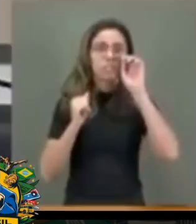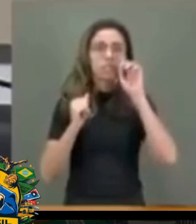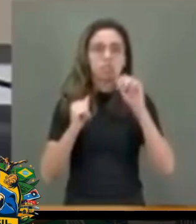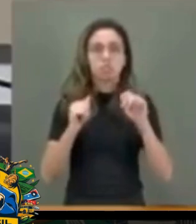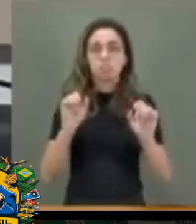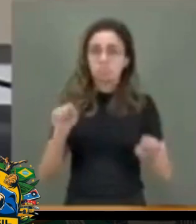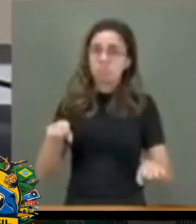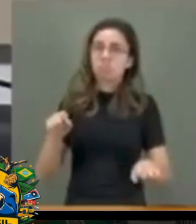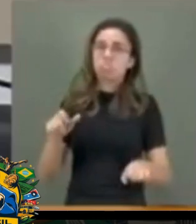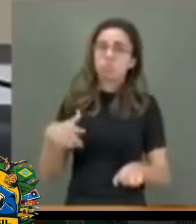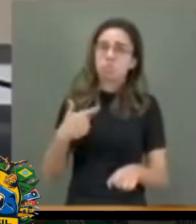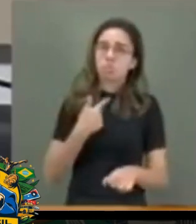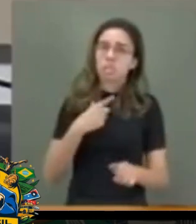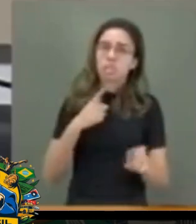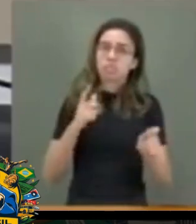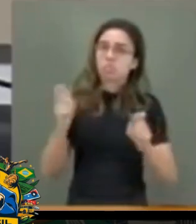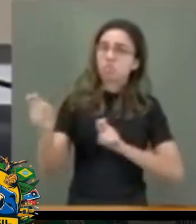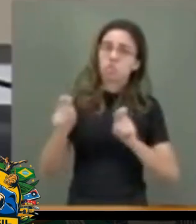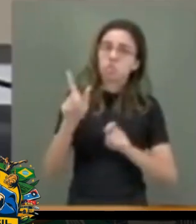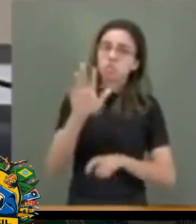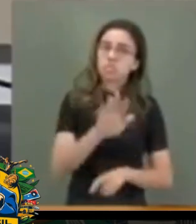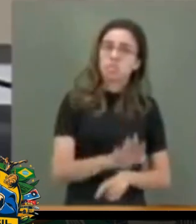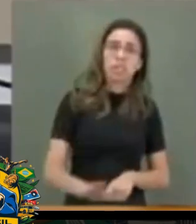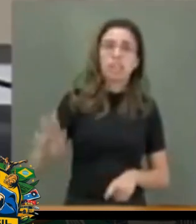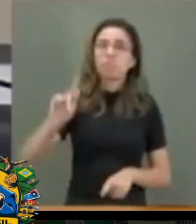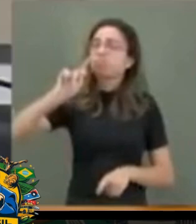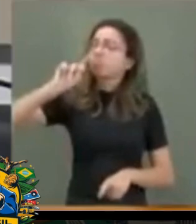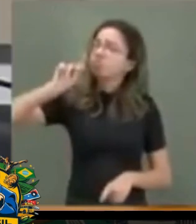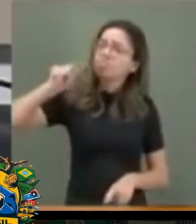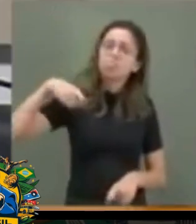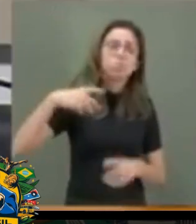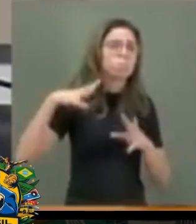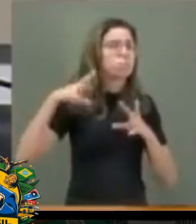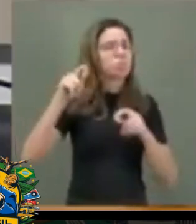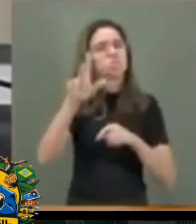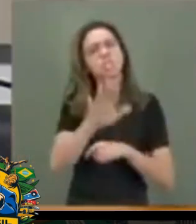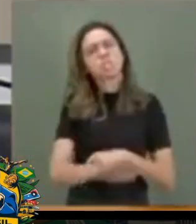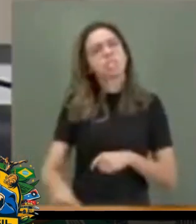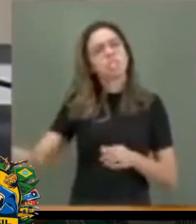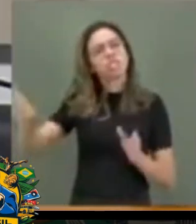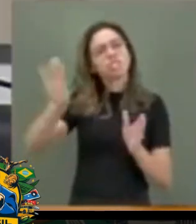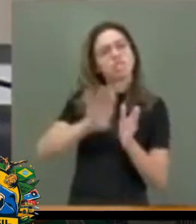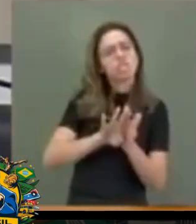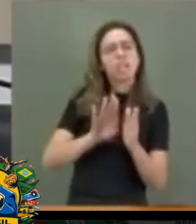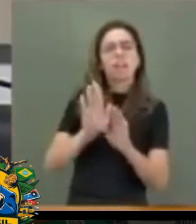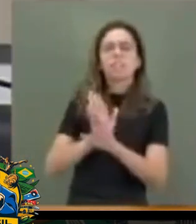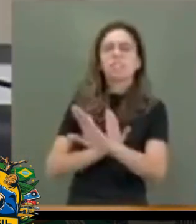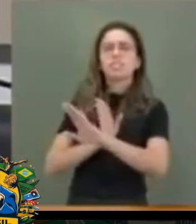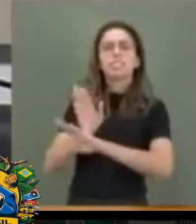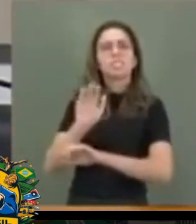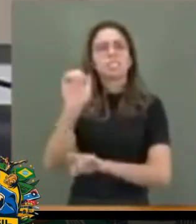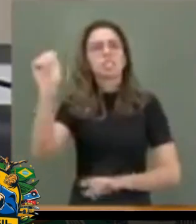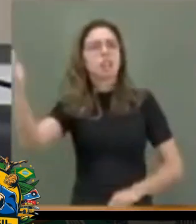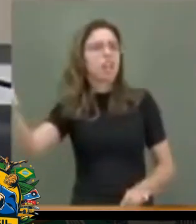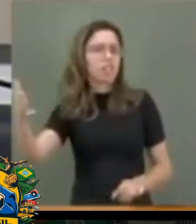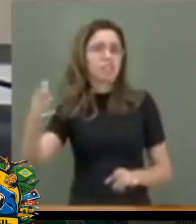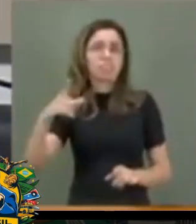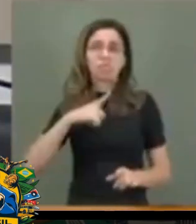de passageiros, não ele, de passageiros, de todos que entram, todos que saem, a gente faz esse controle de